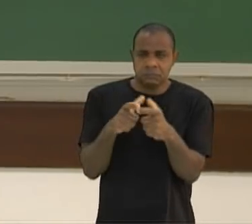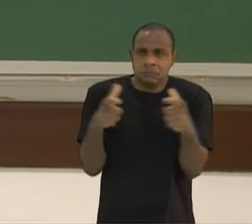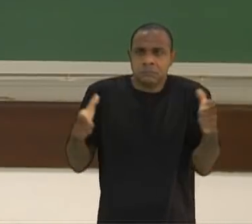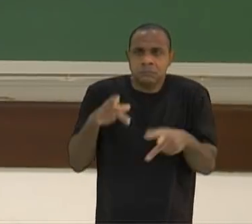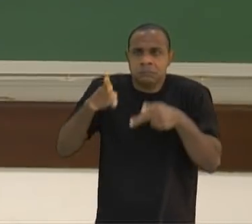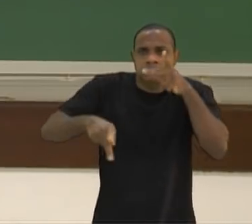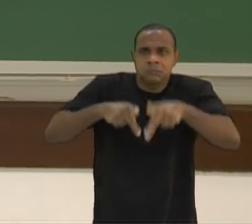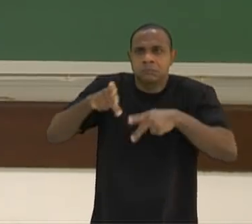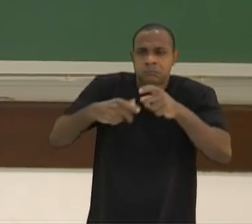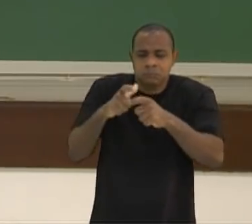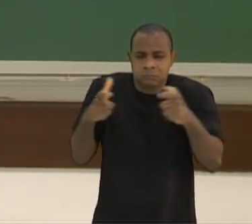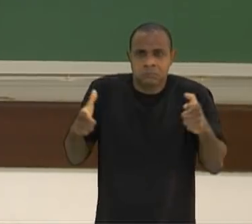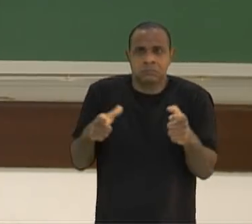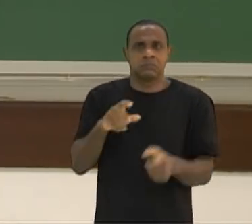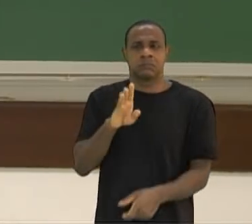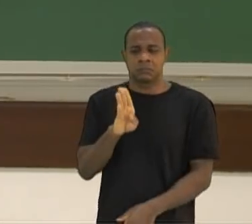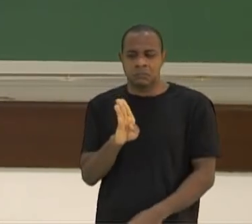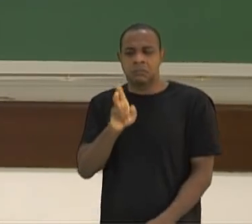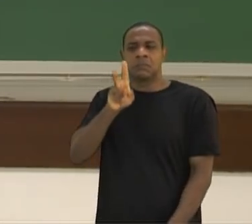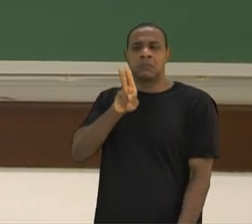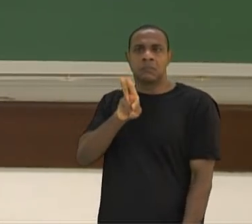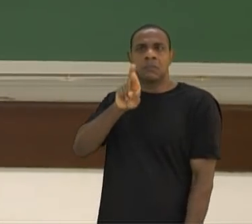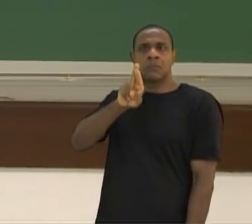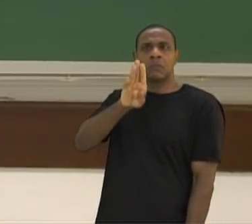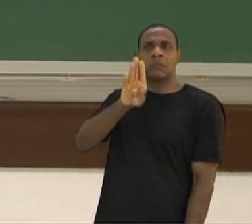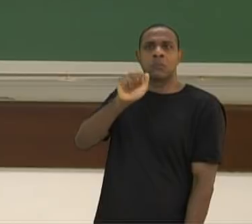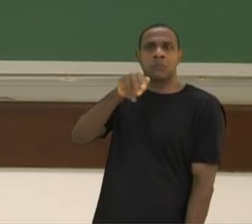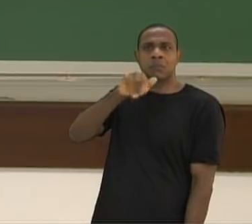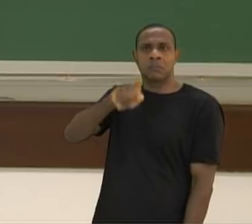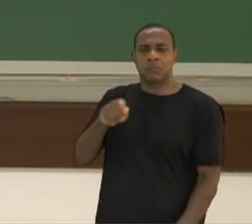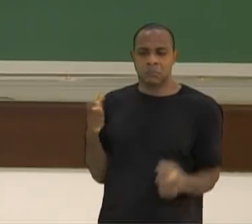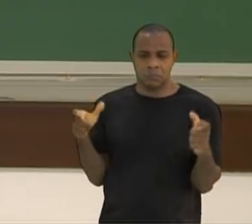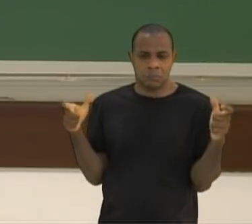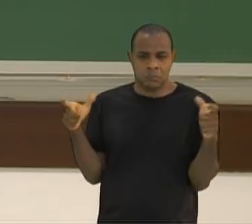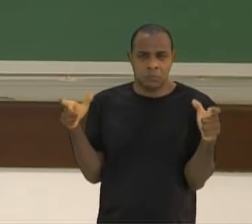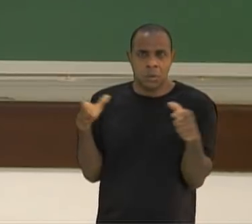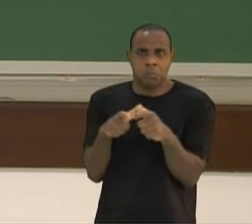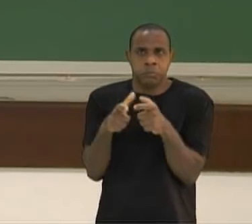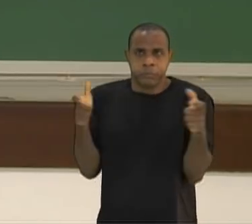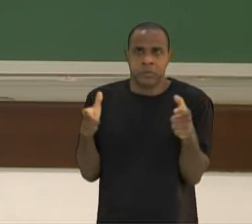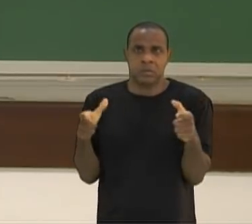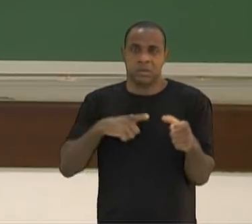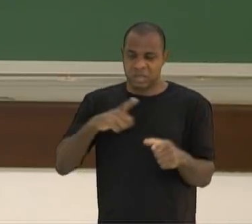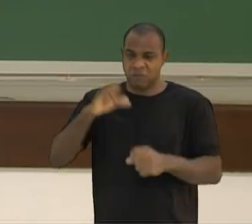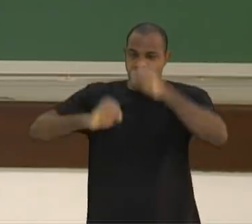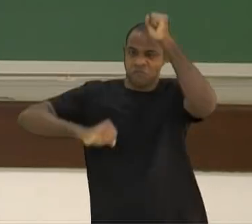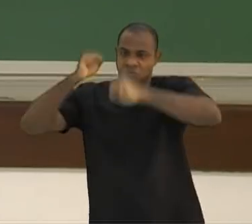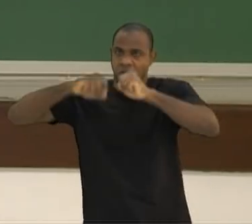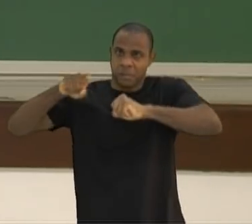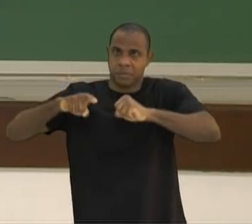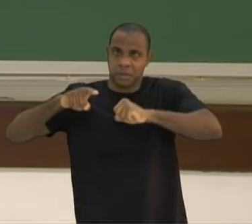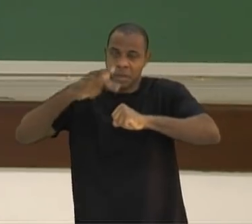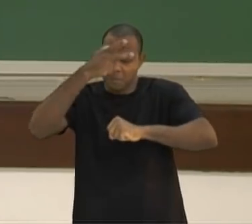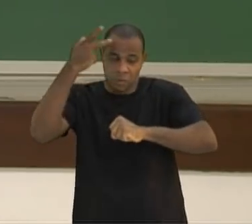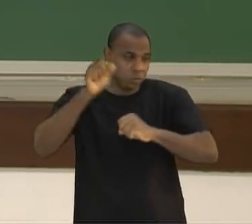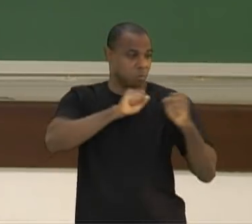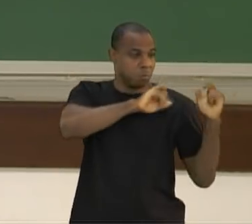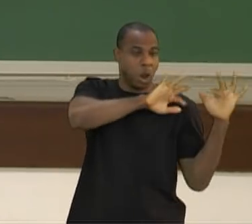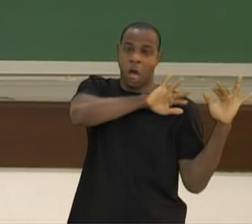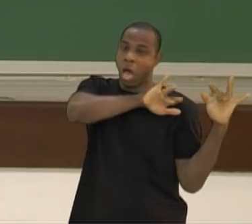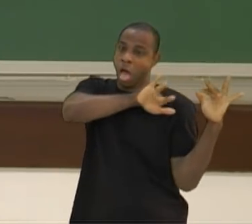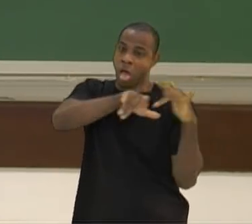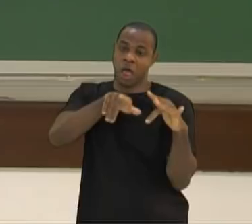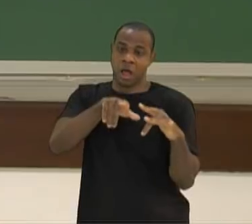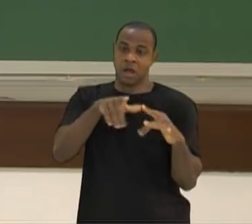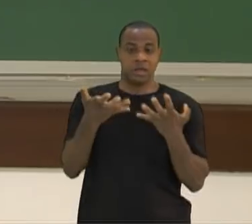estão ligadas, porque eu tenho a indústria, eu tenho a atração de população. E aí as pessoas se organizam